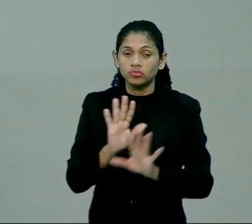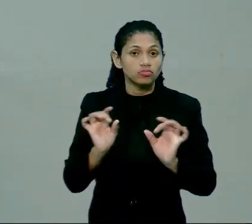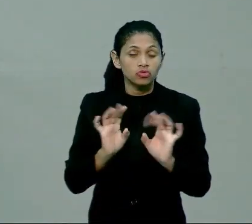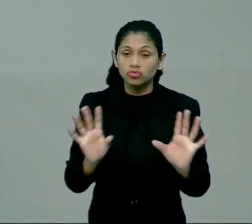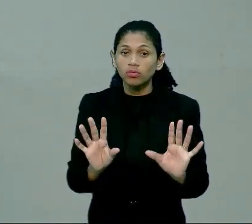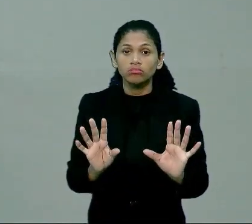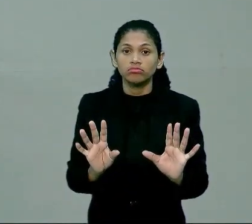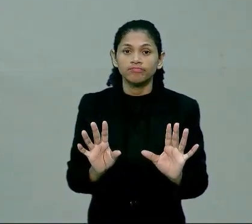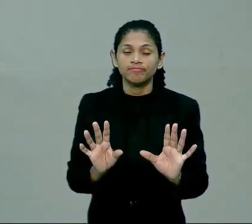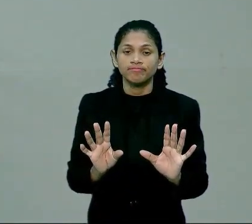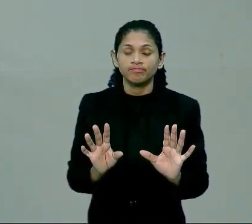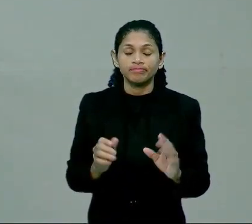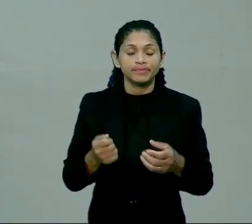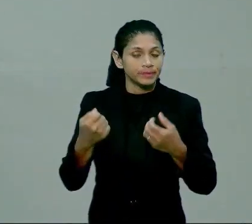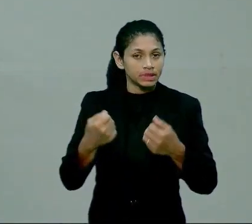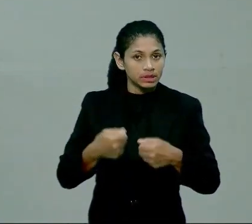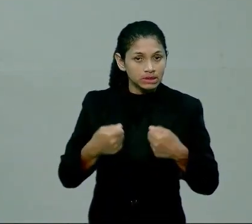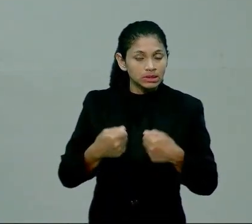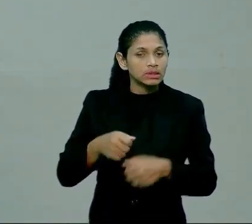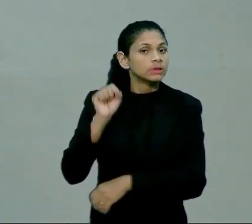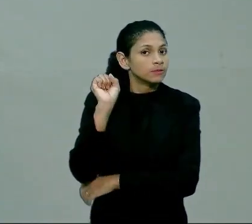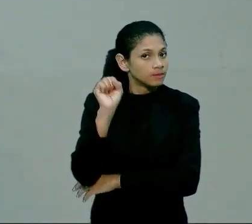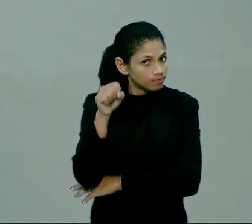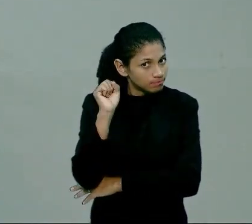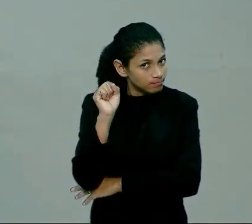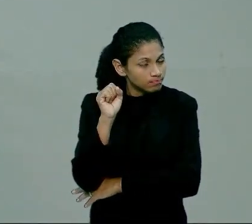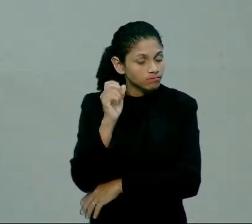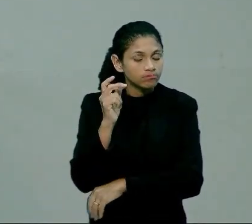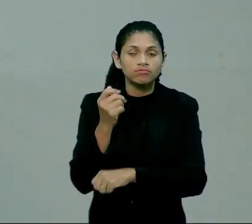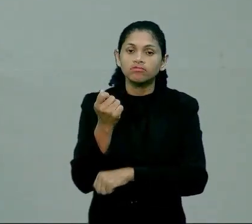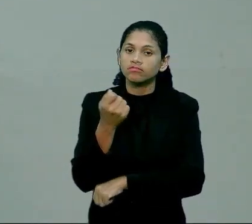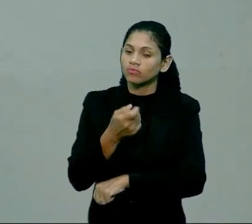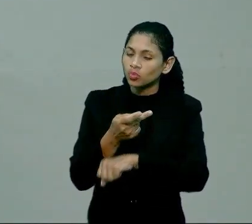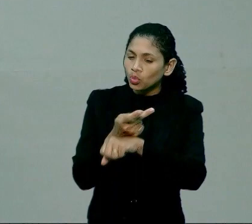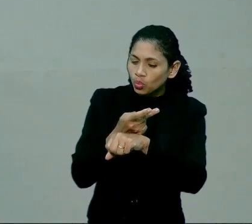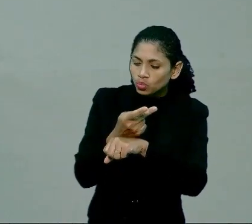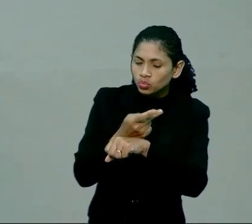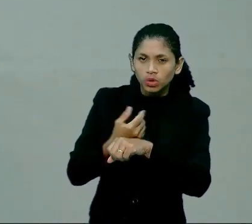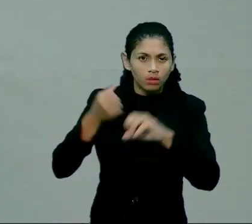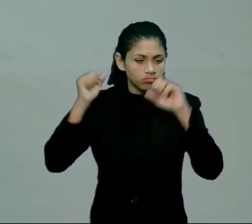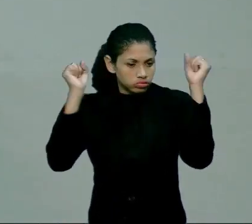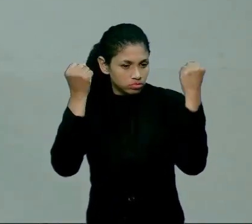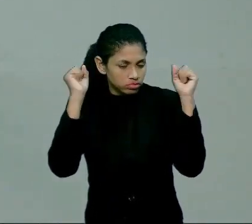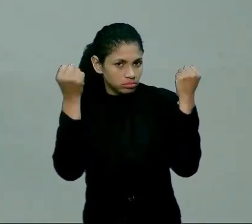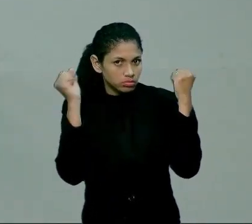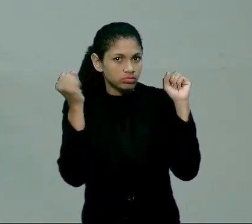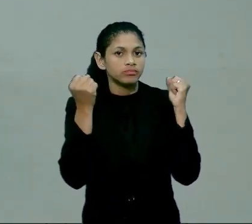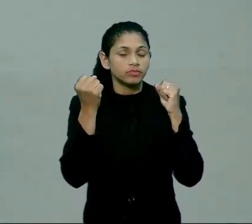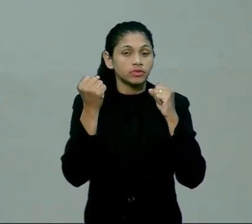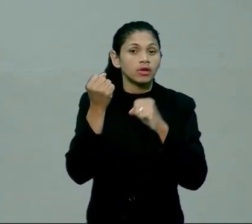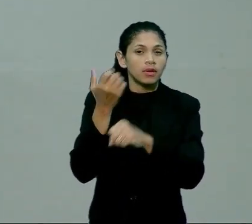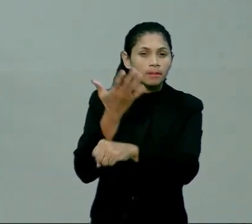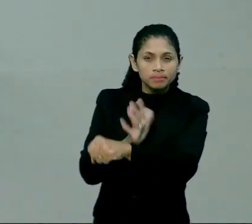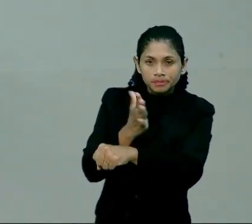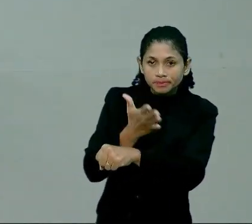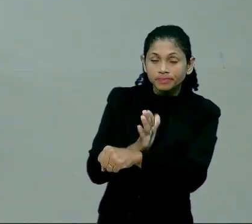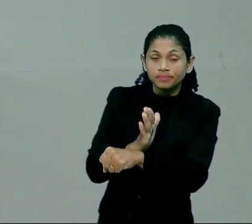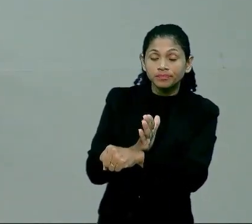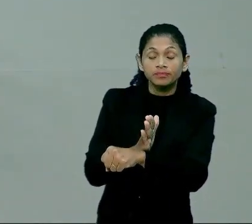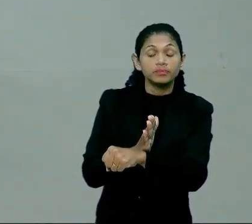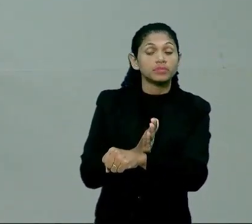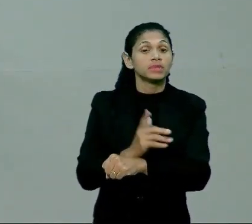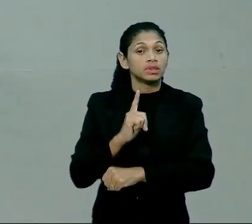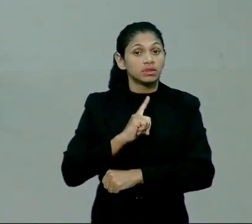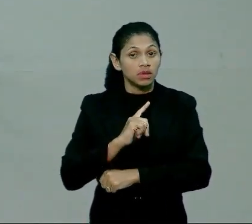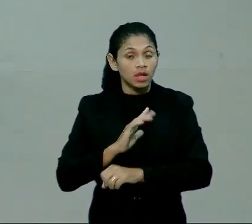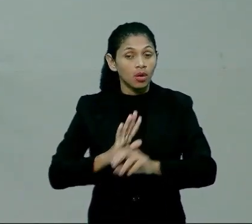A gente tem que sim buscar manter uma saúde, atividade física, ter esse direcionamento de